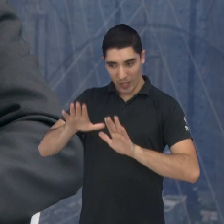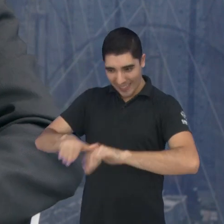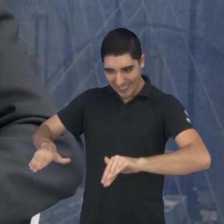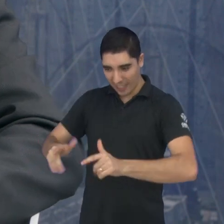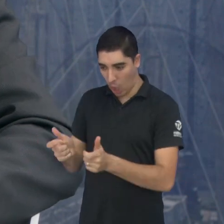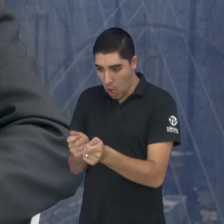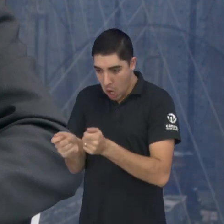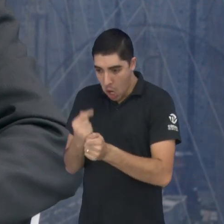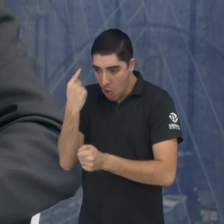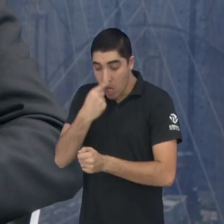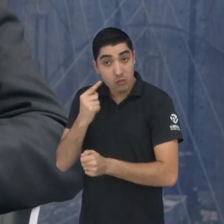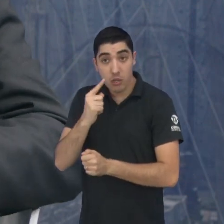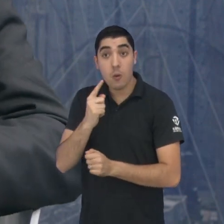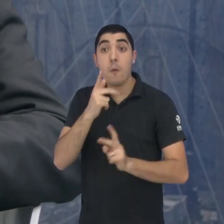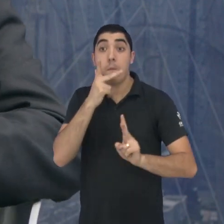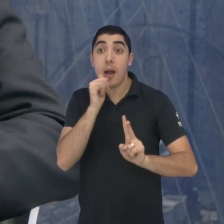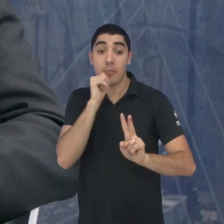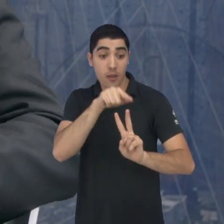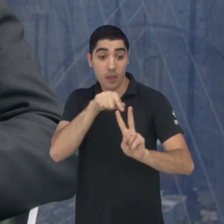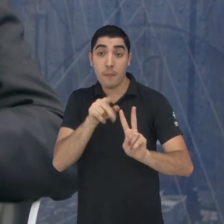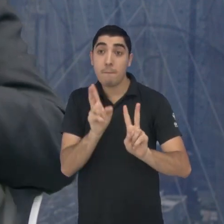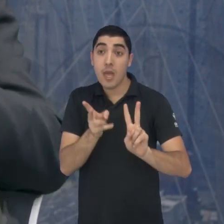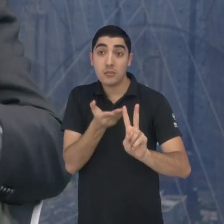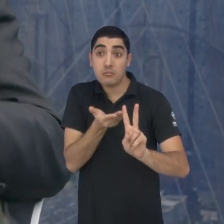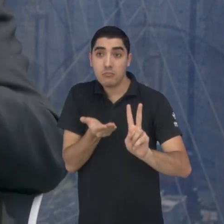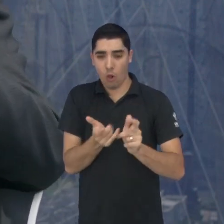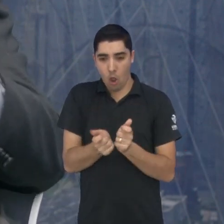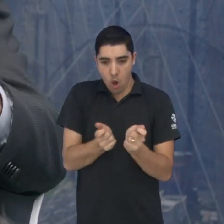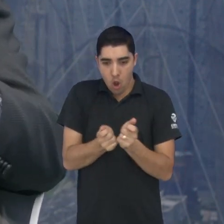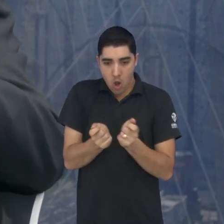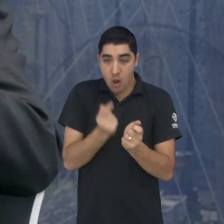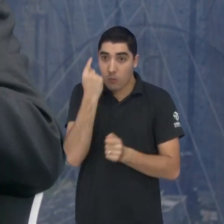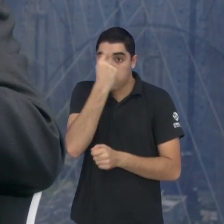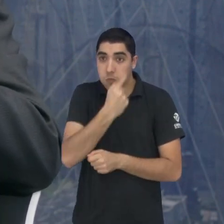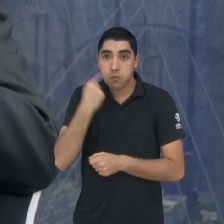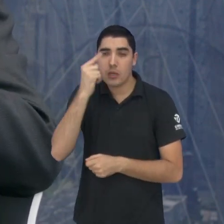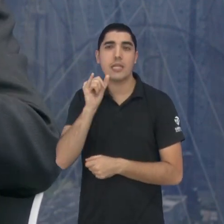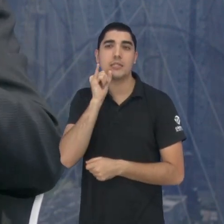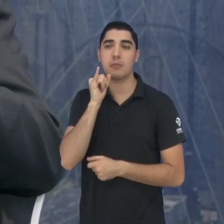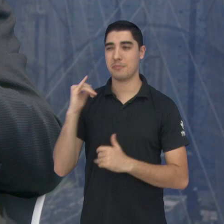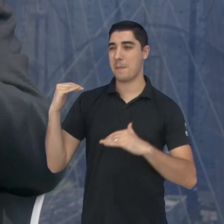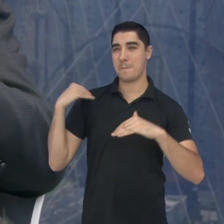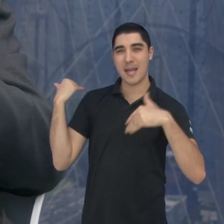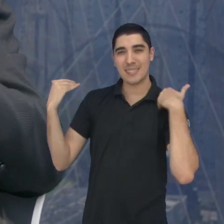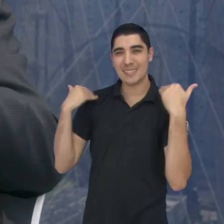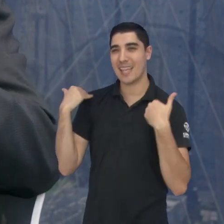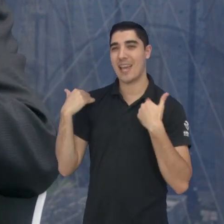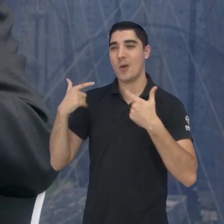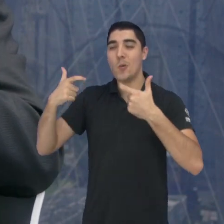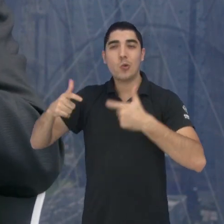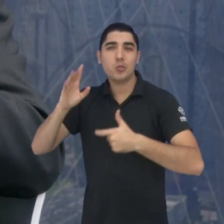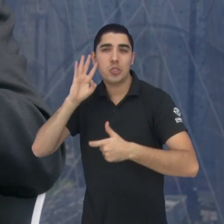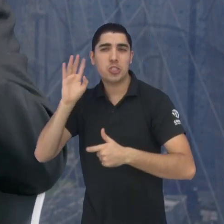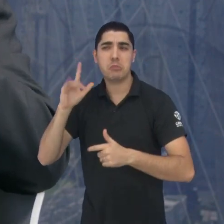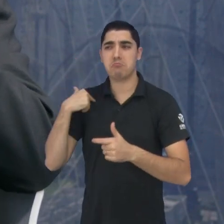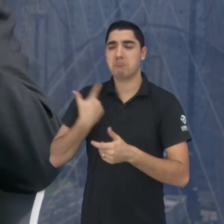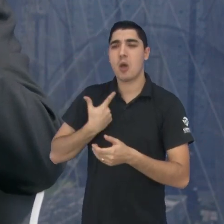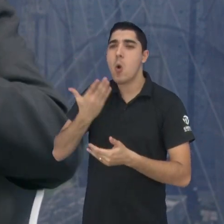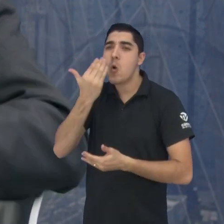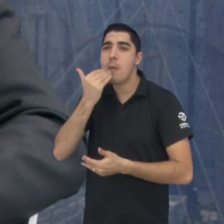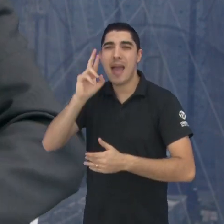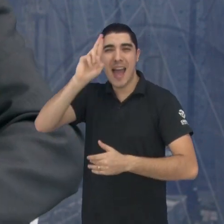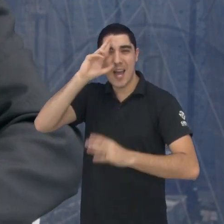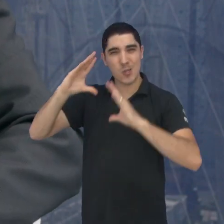atenção às crianças, não com atenção aos seus filhos em passeios, em jantares. Isso tem se tornado mais frequente. E